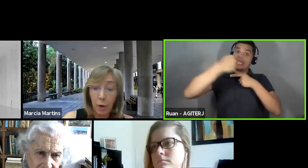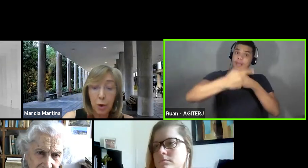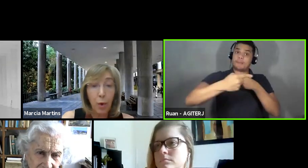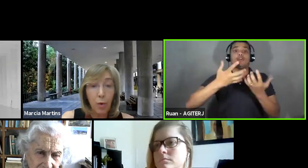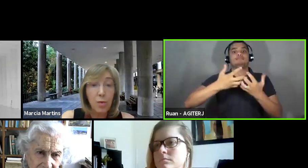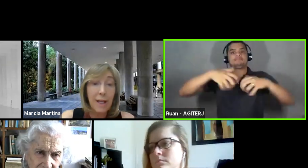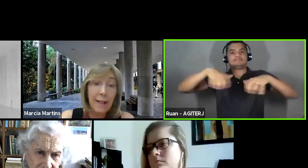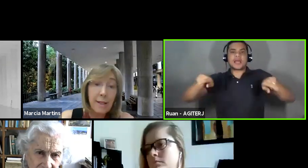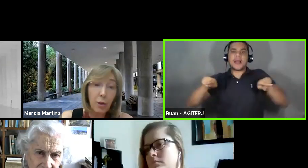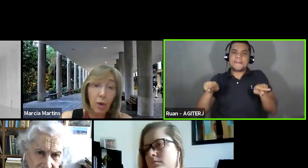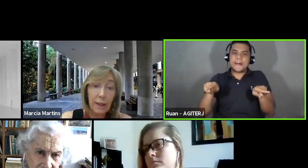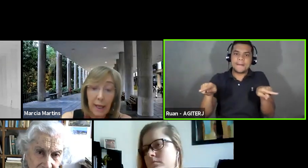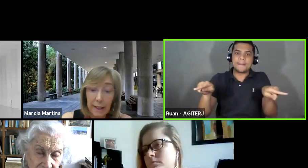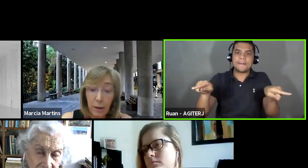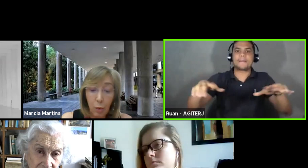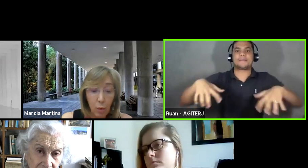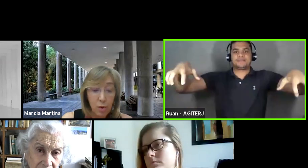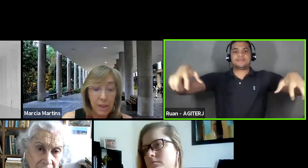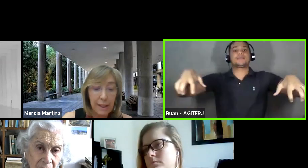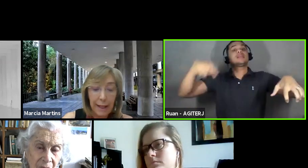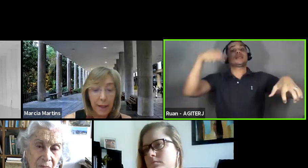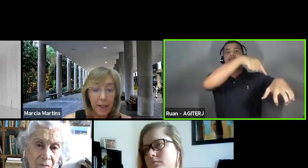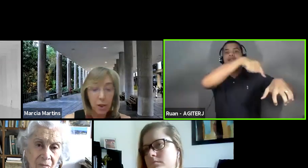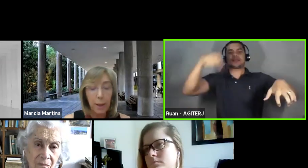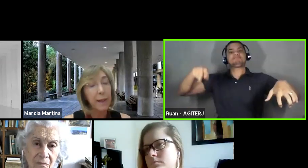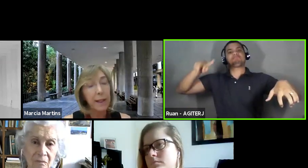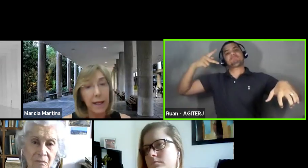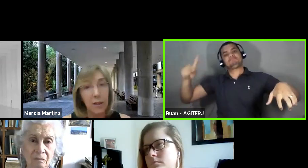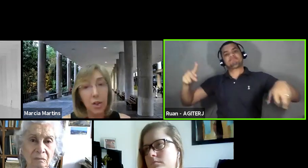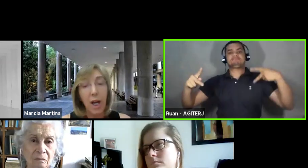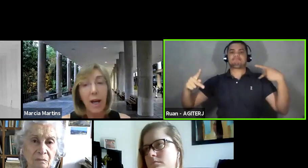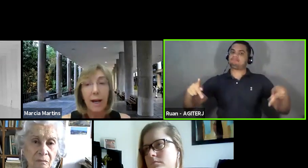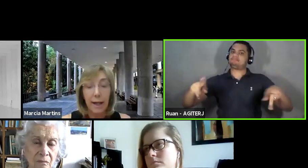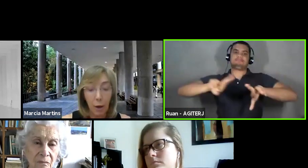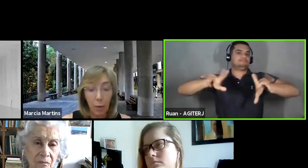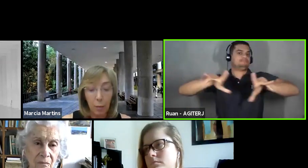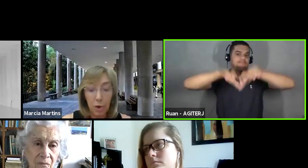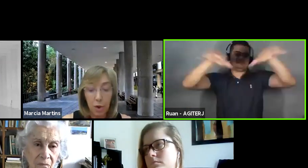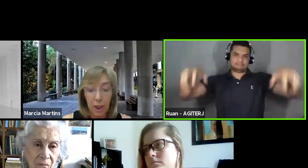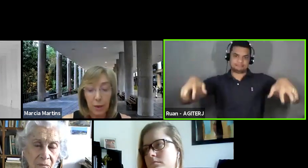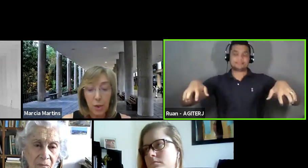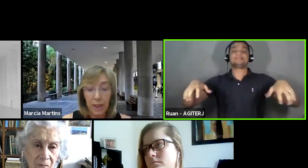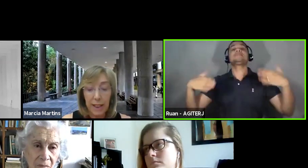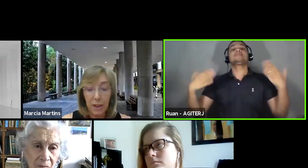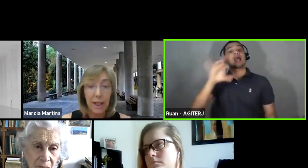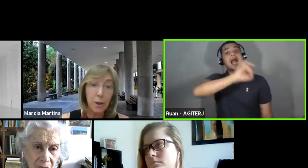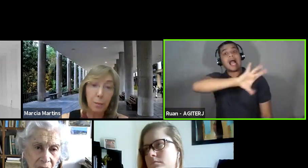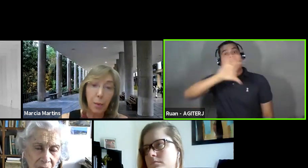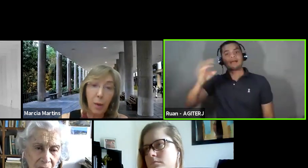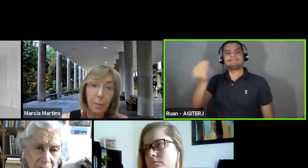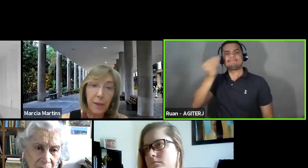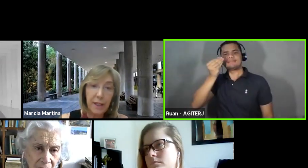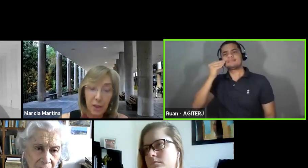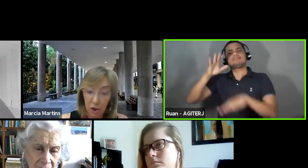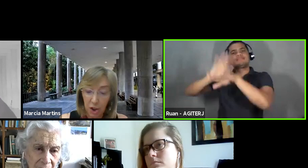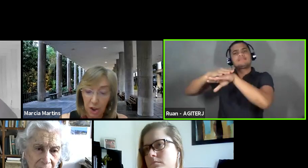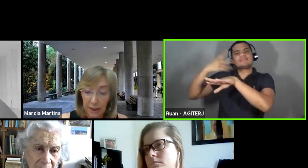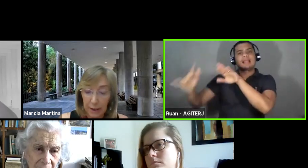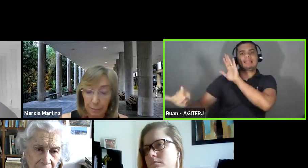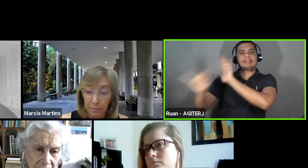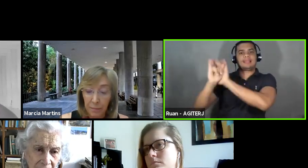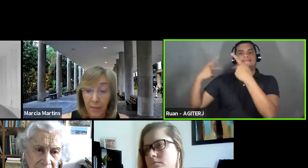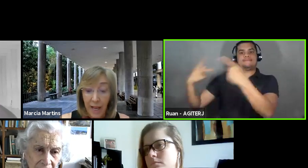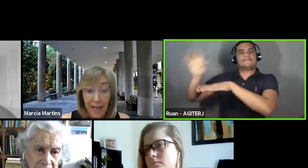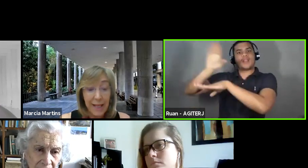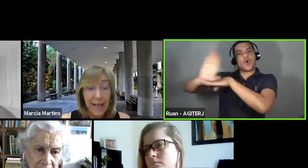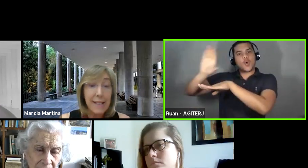se separando aos poucos, até se tornarem cursos inteiramente independentes, cada um buscando a sua identidade própria e